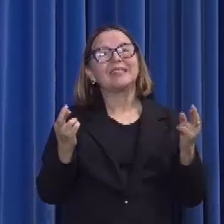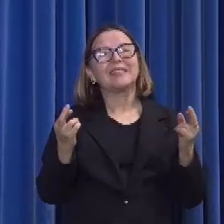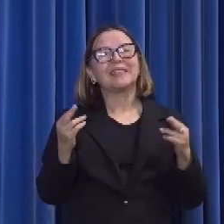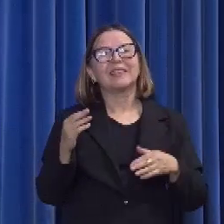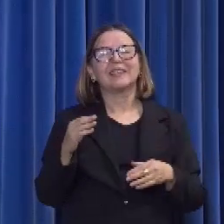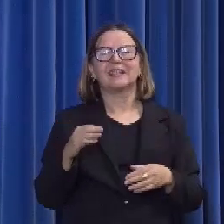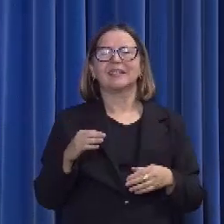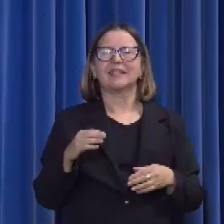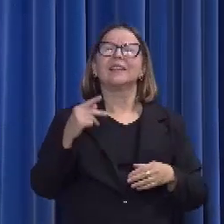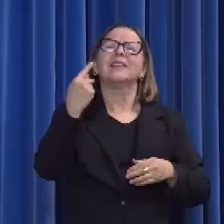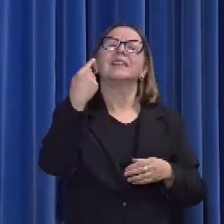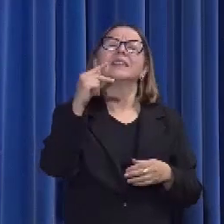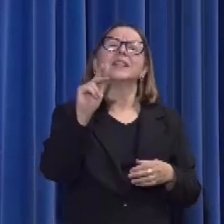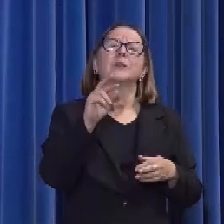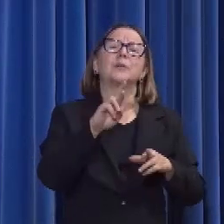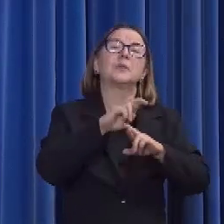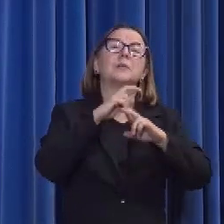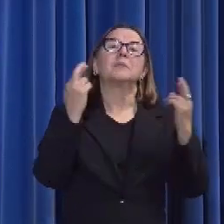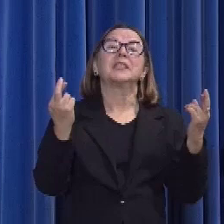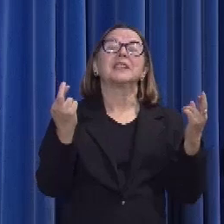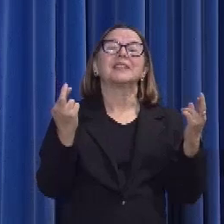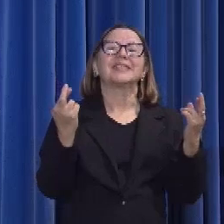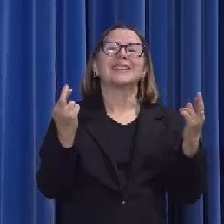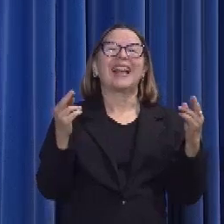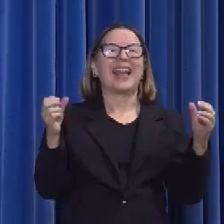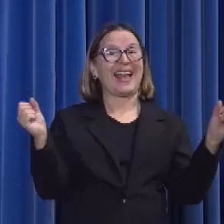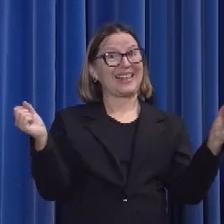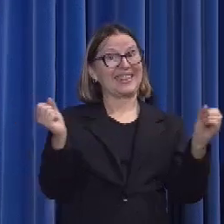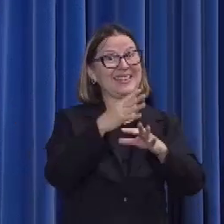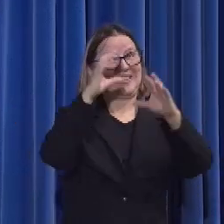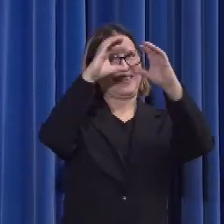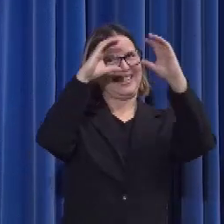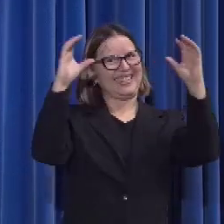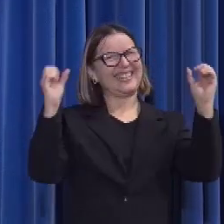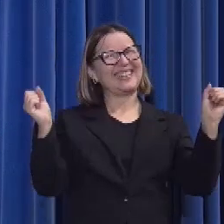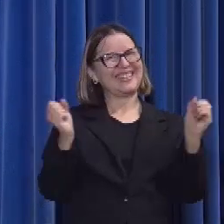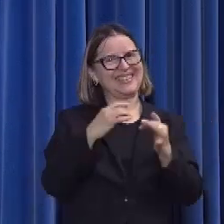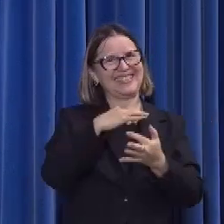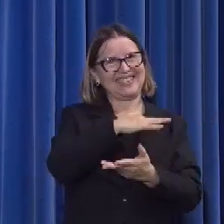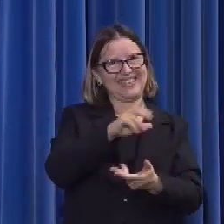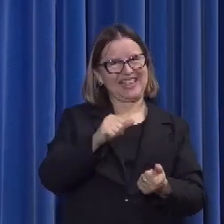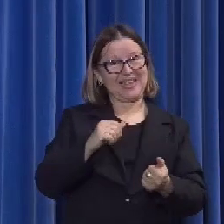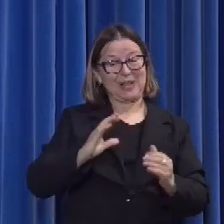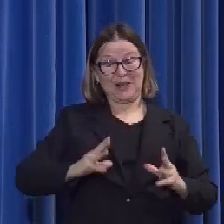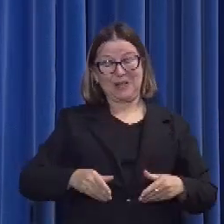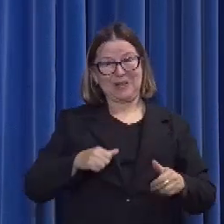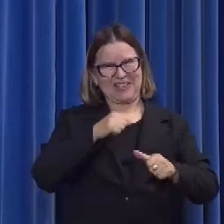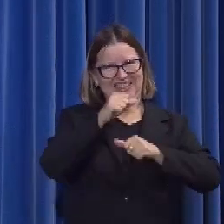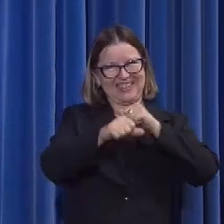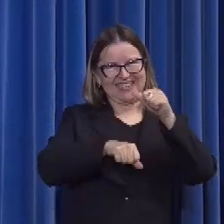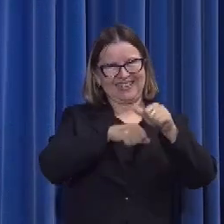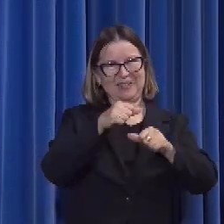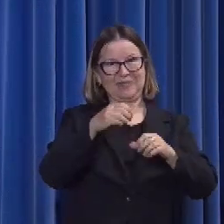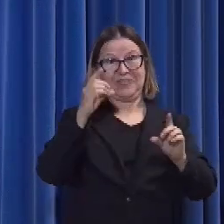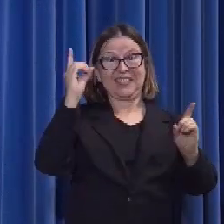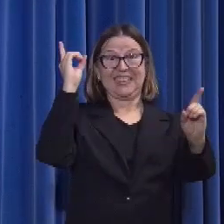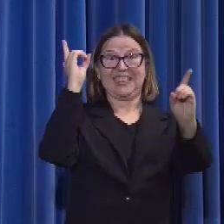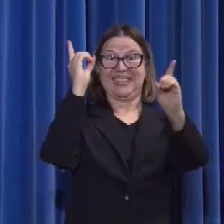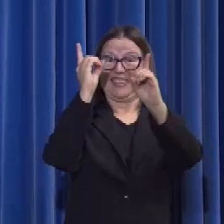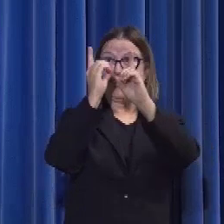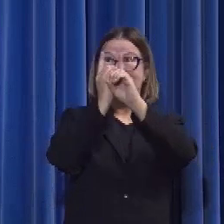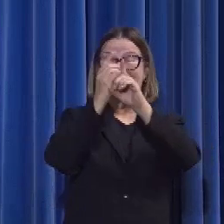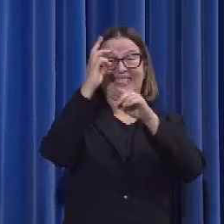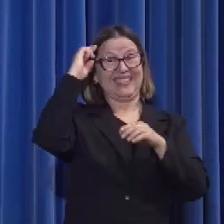minha esperança é essa. Novos céus, nova terra, o corpo transformado, o encontro com meu Senhor